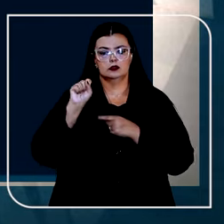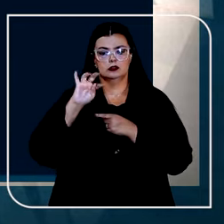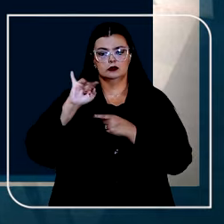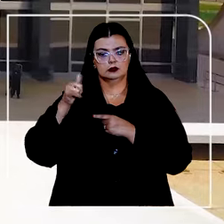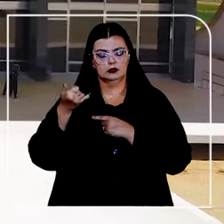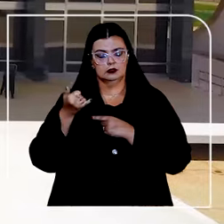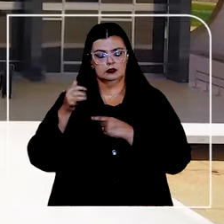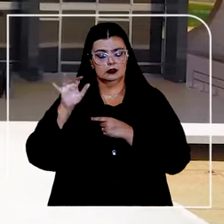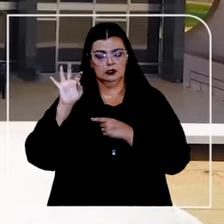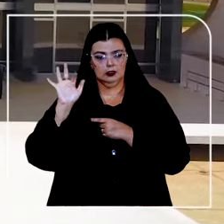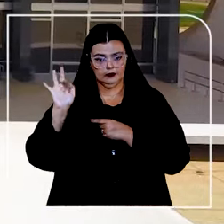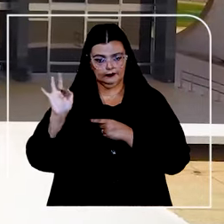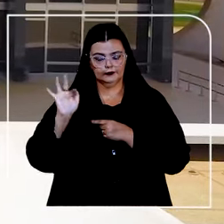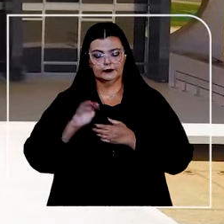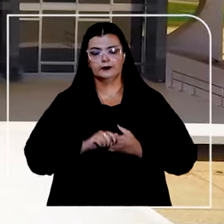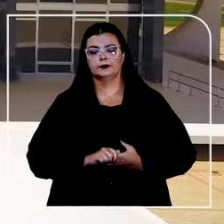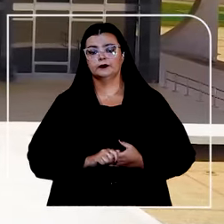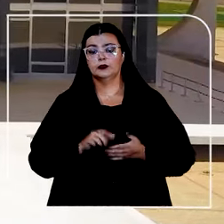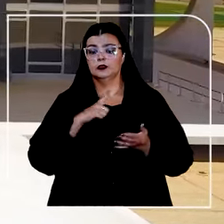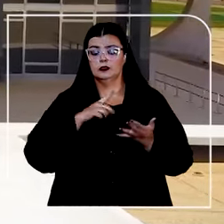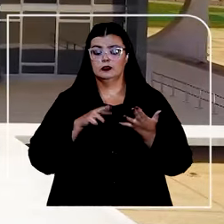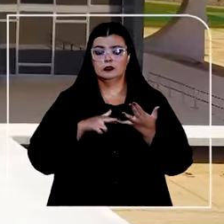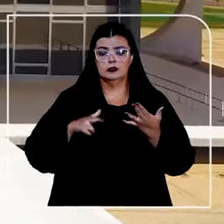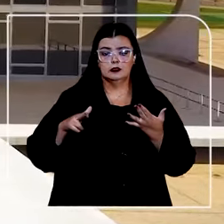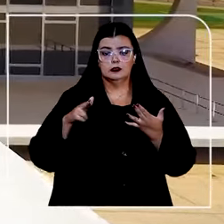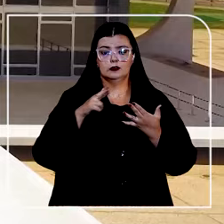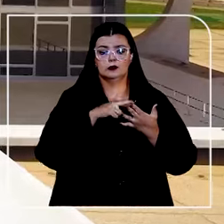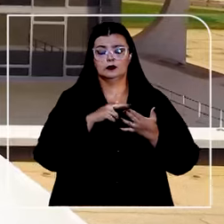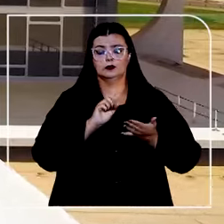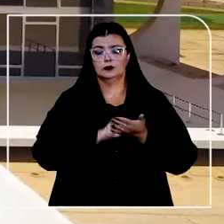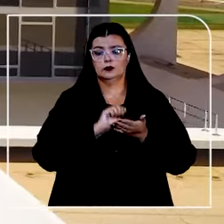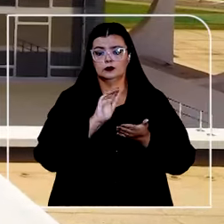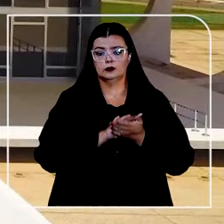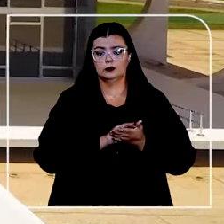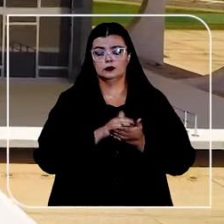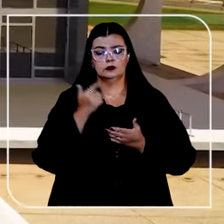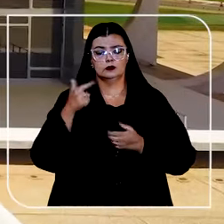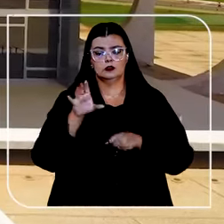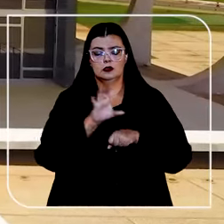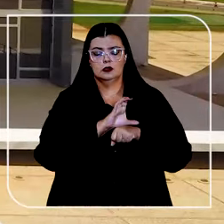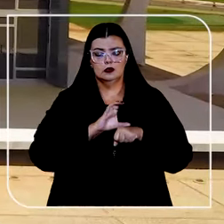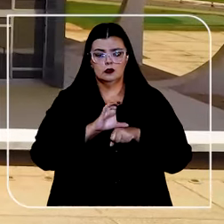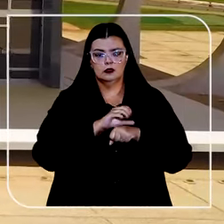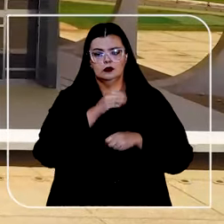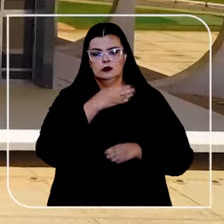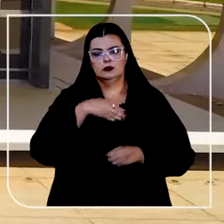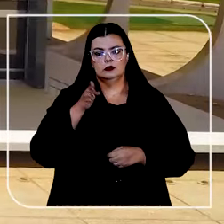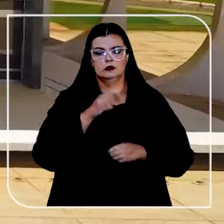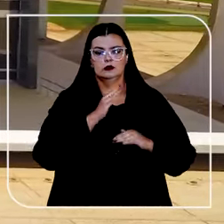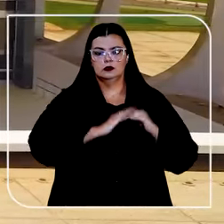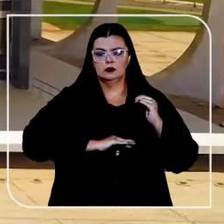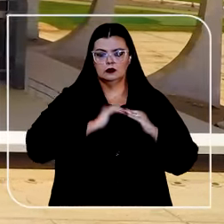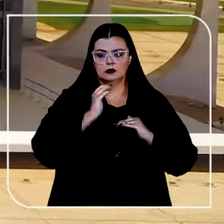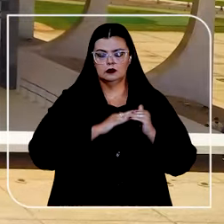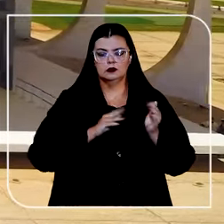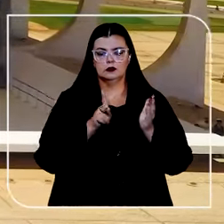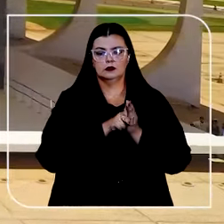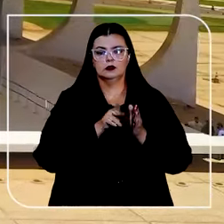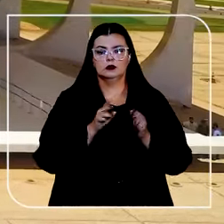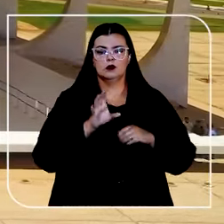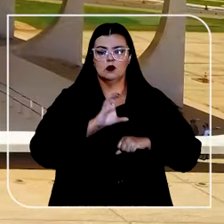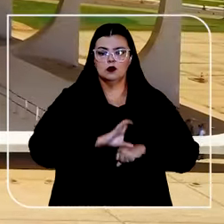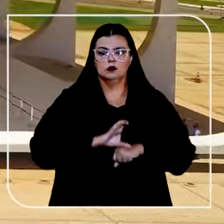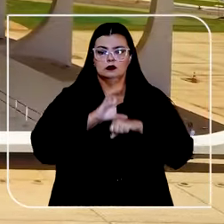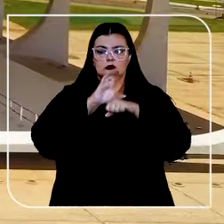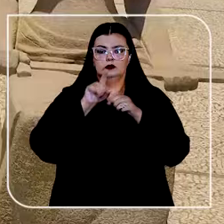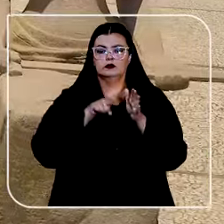STF o tribunal também citou que no recurso o Supremo havia entendido que seria inconstitucional a suspensão do exercício laboral pelo